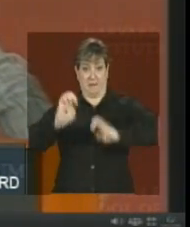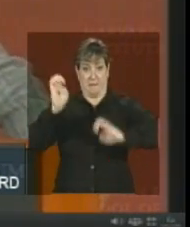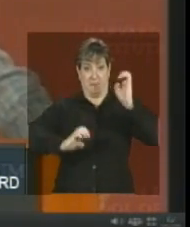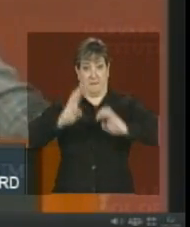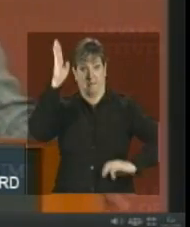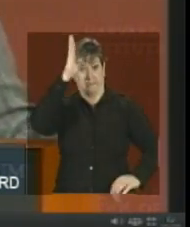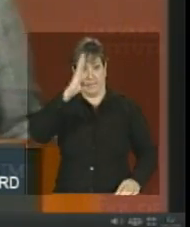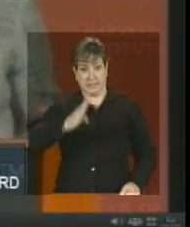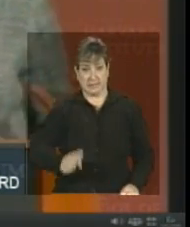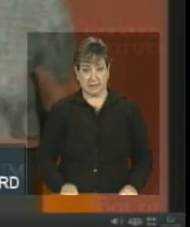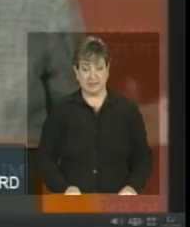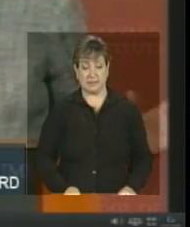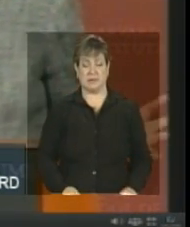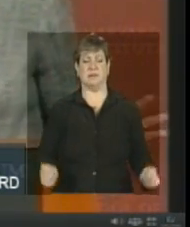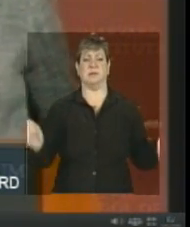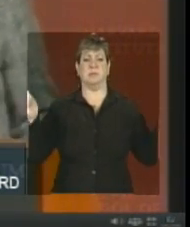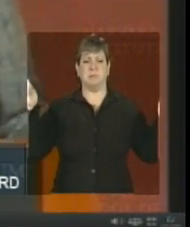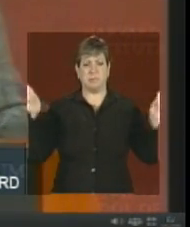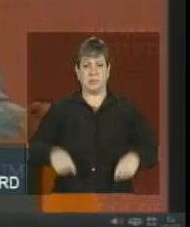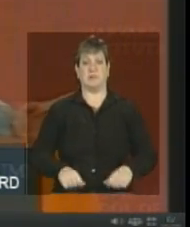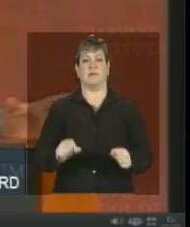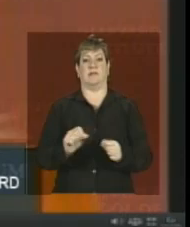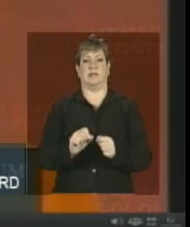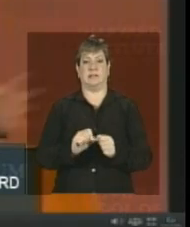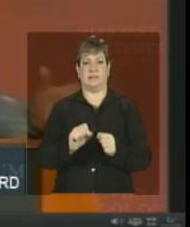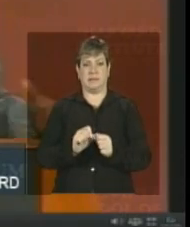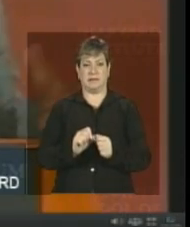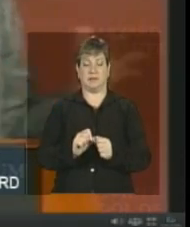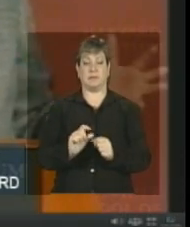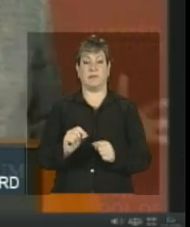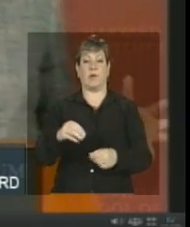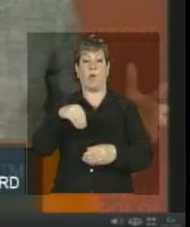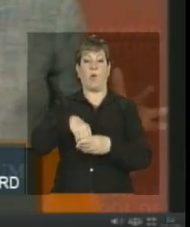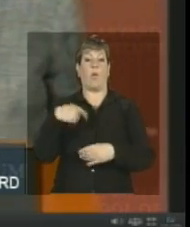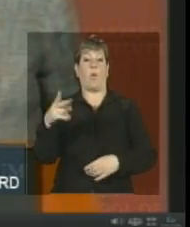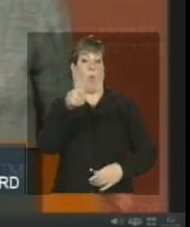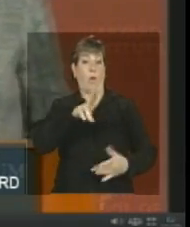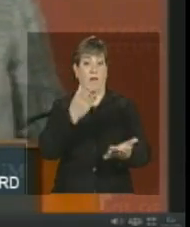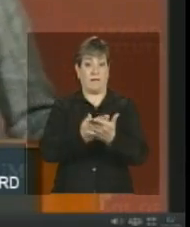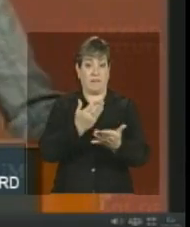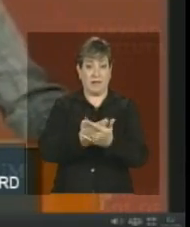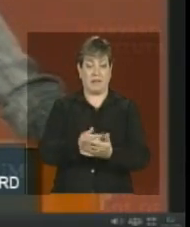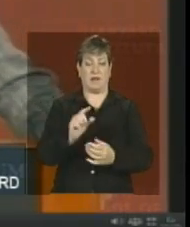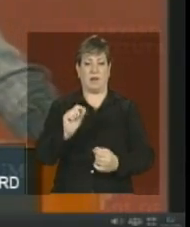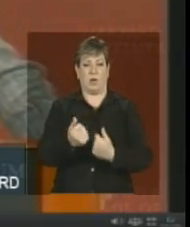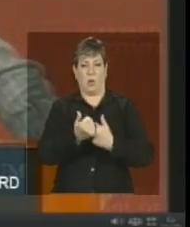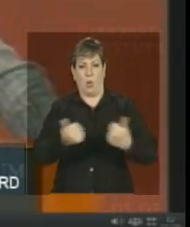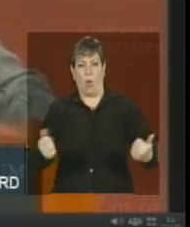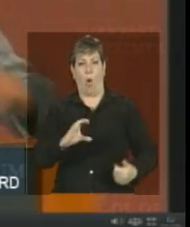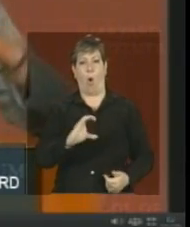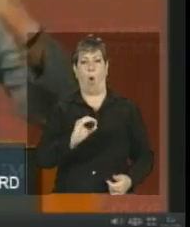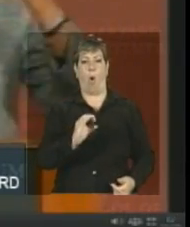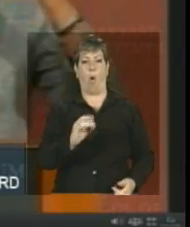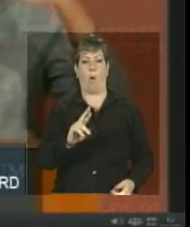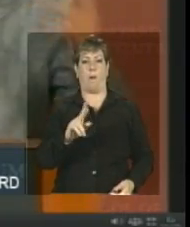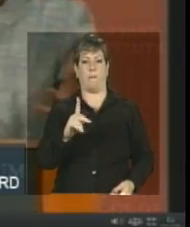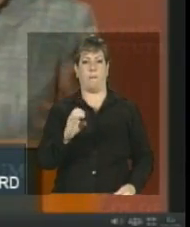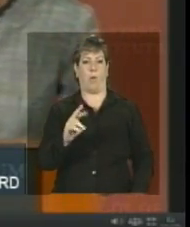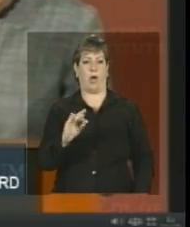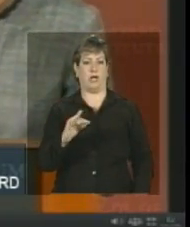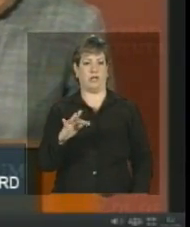de gerar, através das suas universidades corporativas e dos seus contatos e